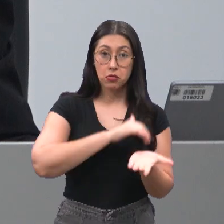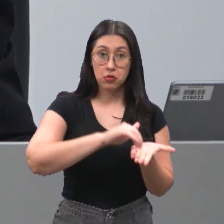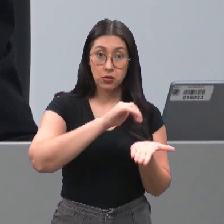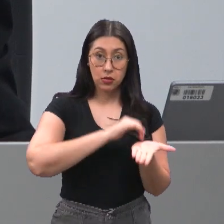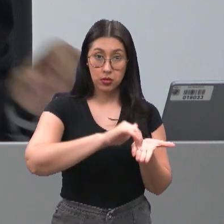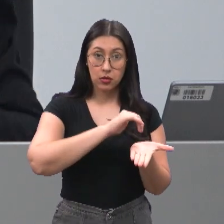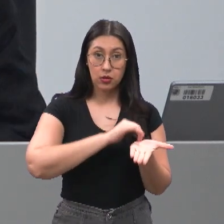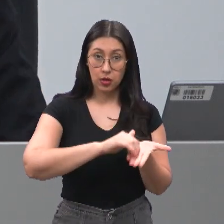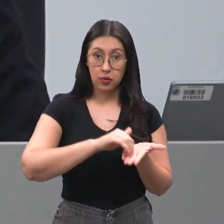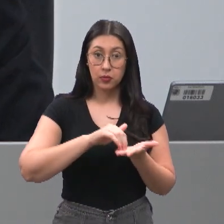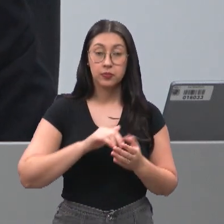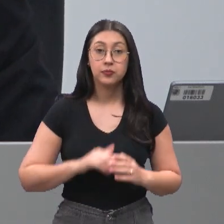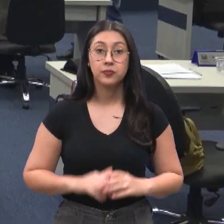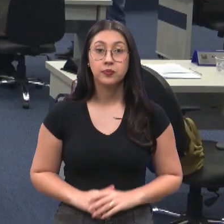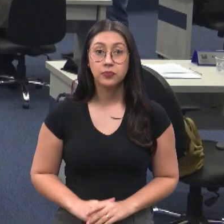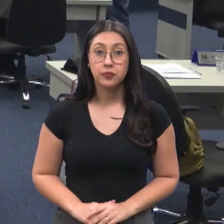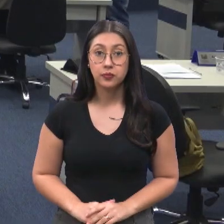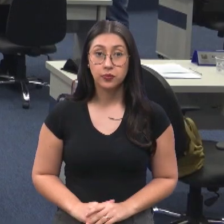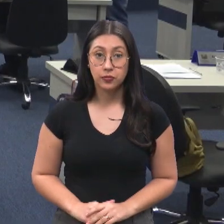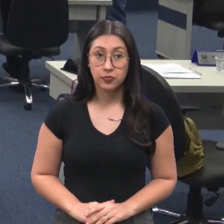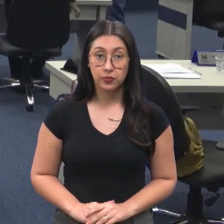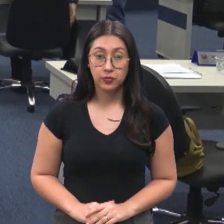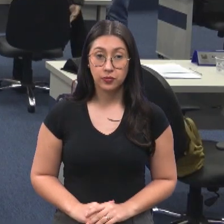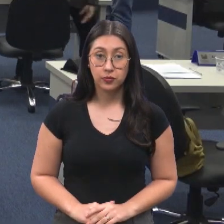mesa diretora.